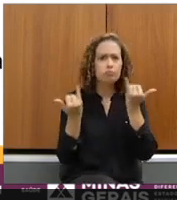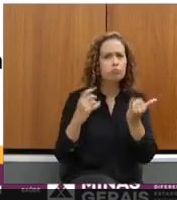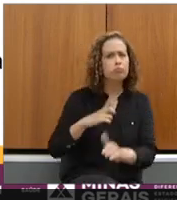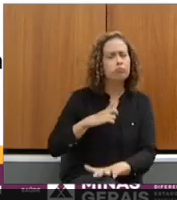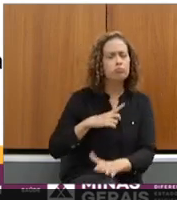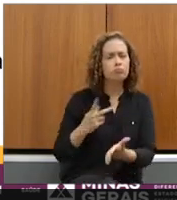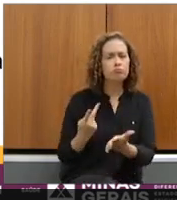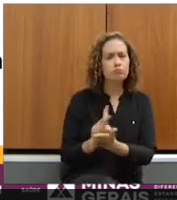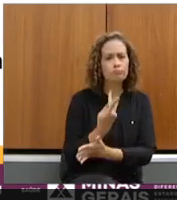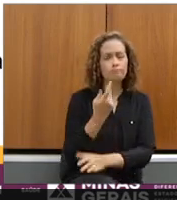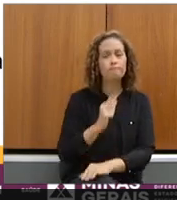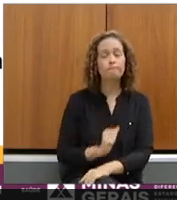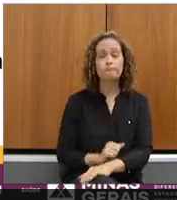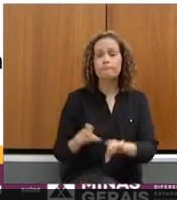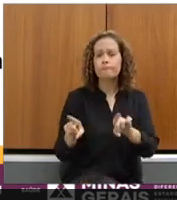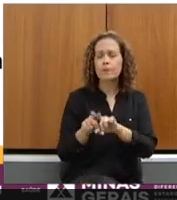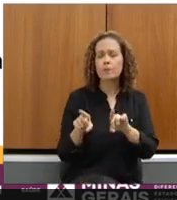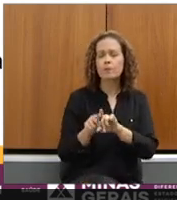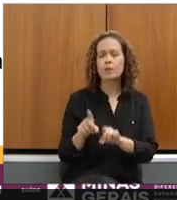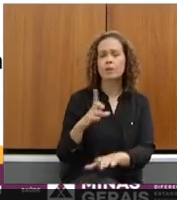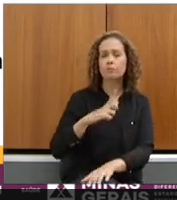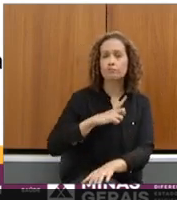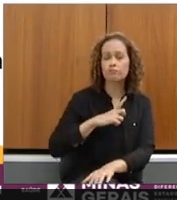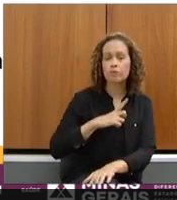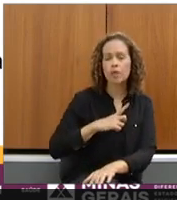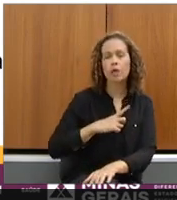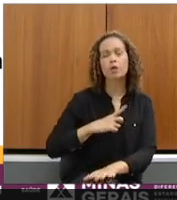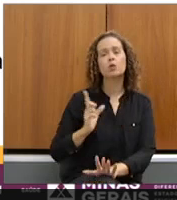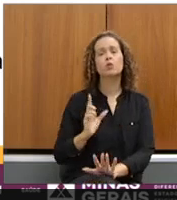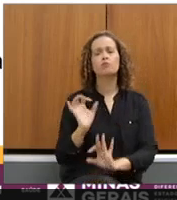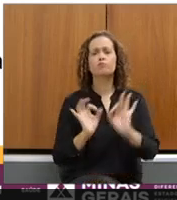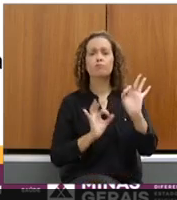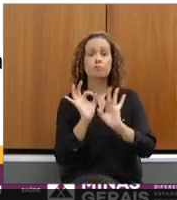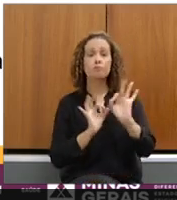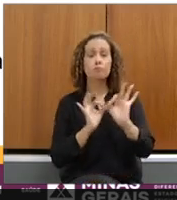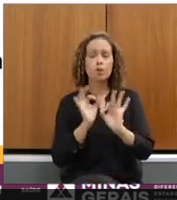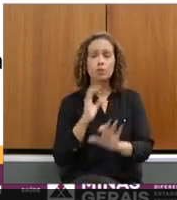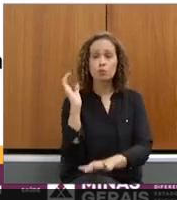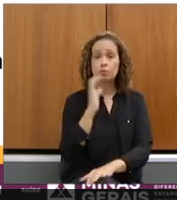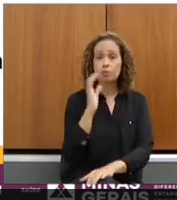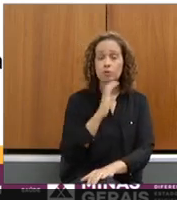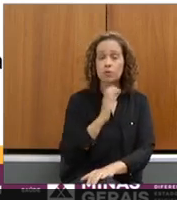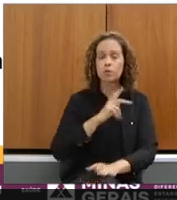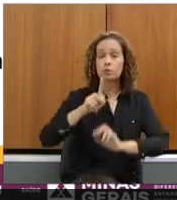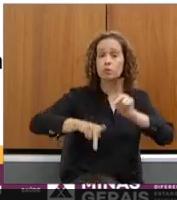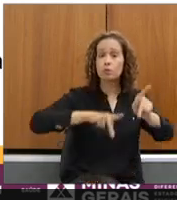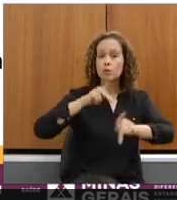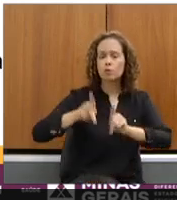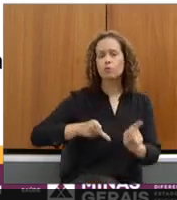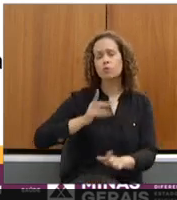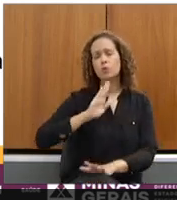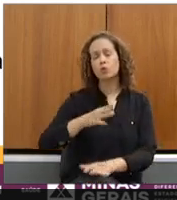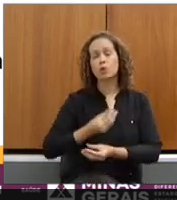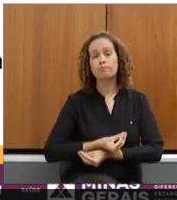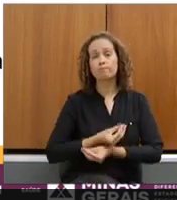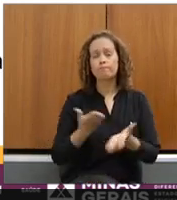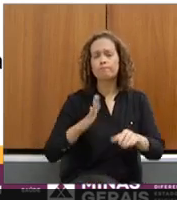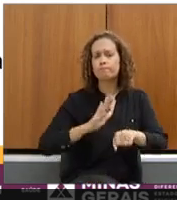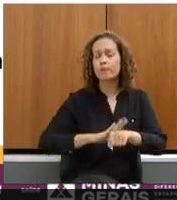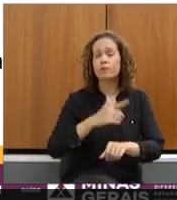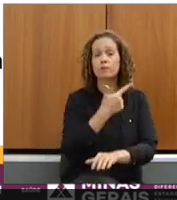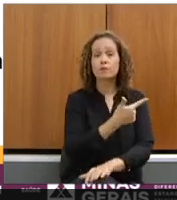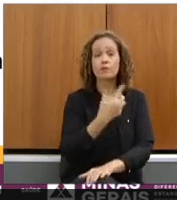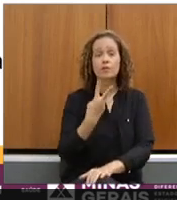nós temos os consórcios habilitados para o plano de emergência pública nós distribuímos mais de 23 mil entregas